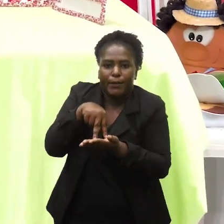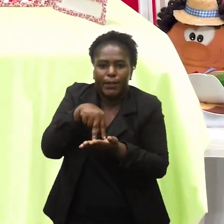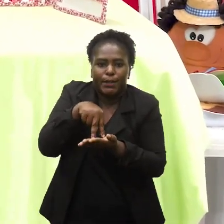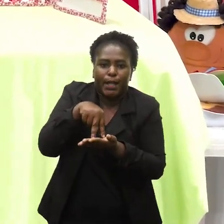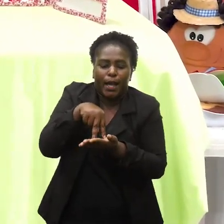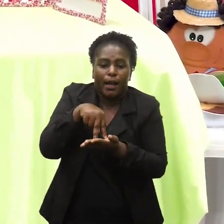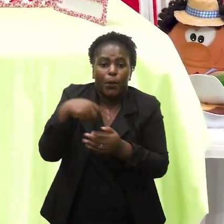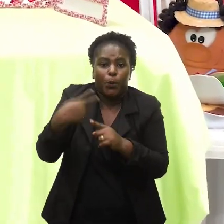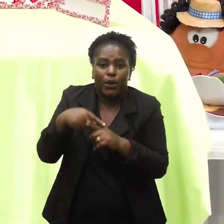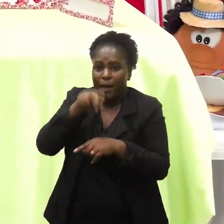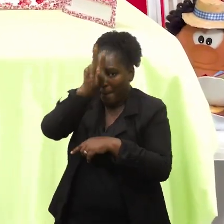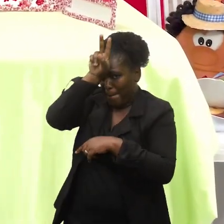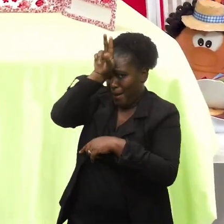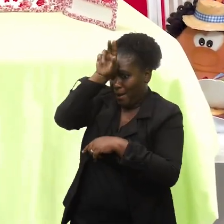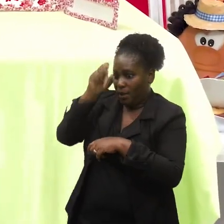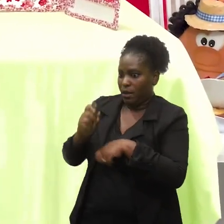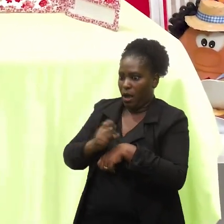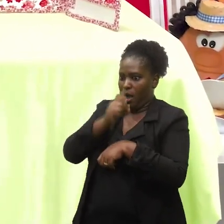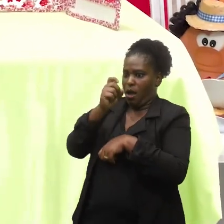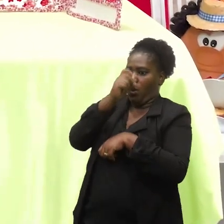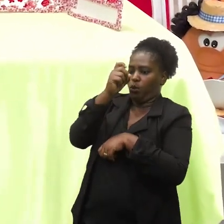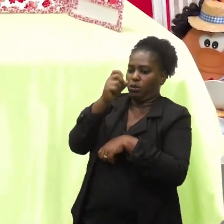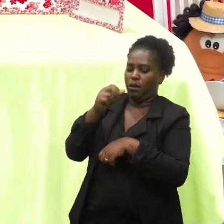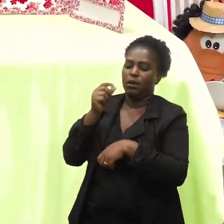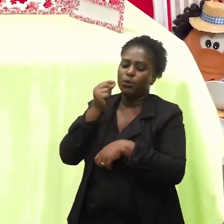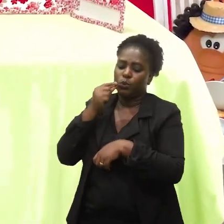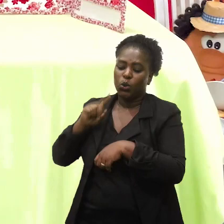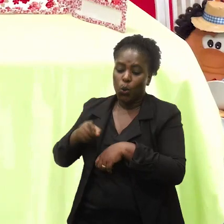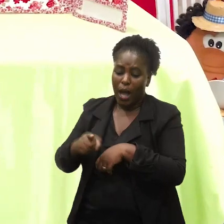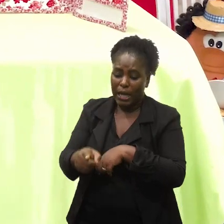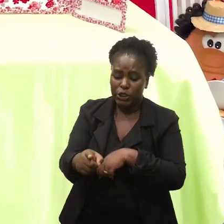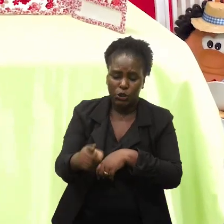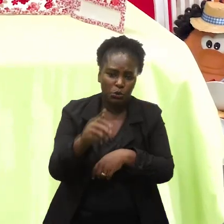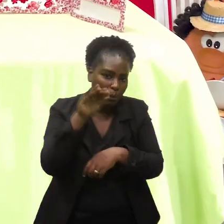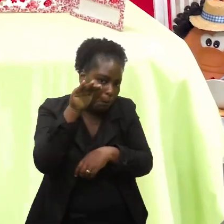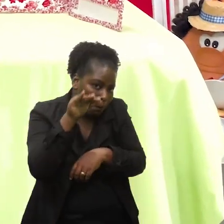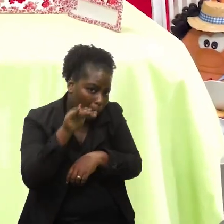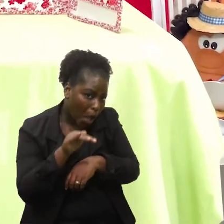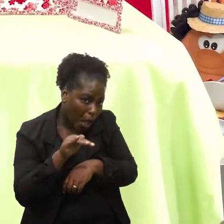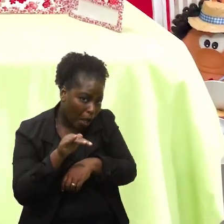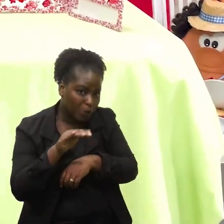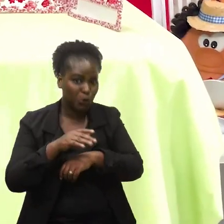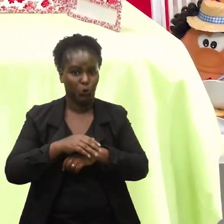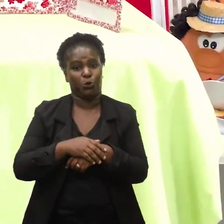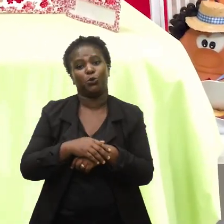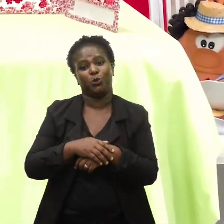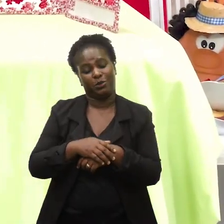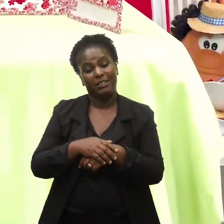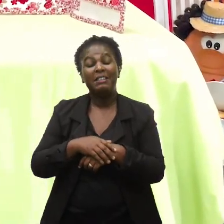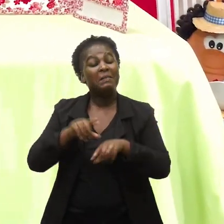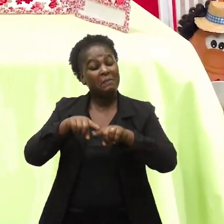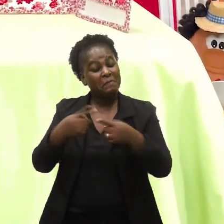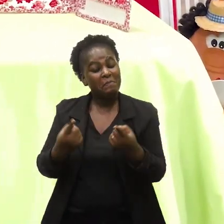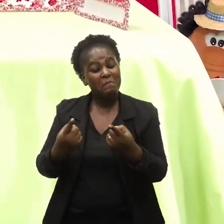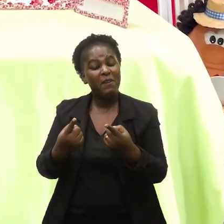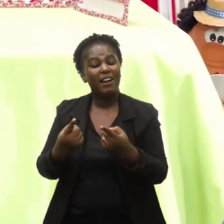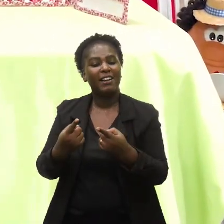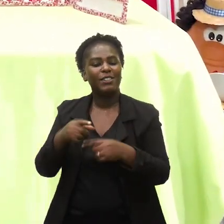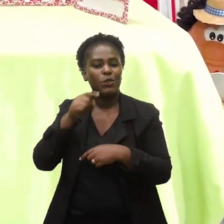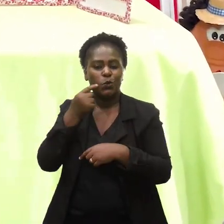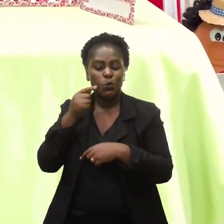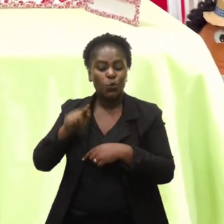alto. Ele colocou sua roupa, aí bem do quarto dele, ele sentiu um